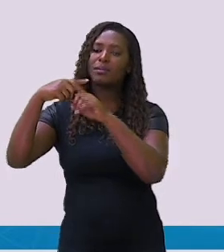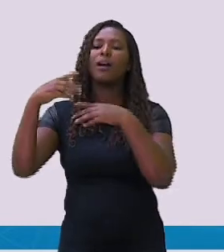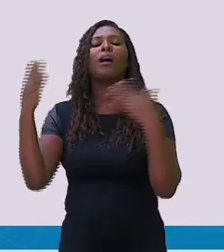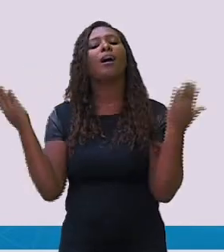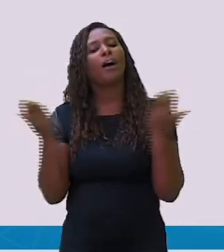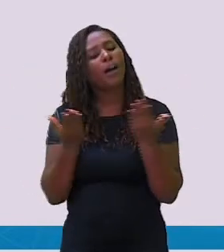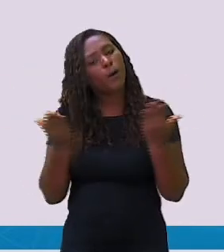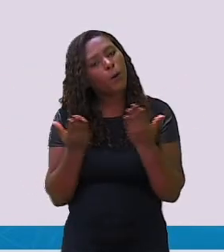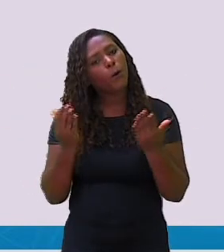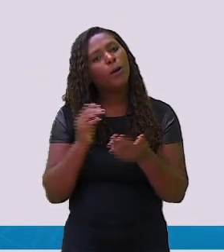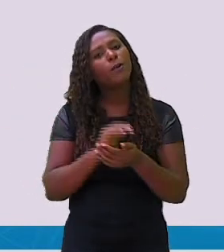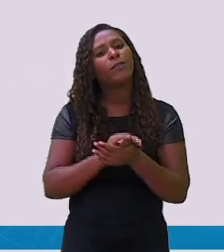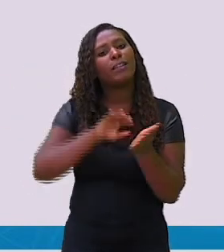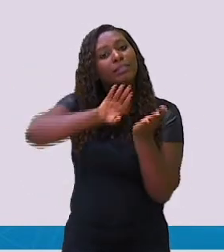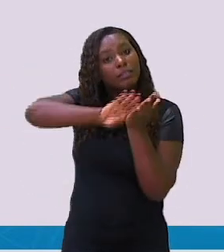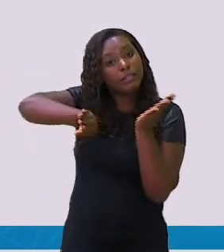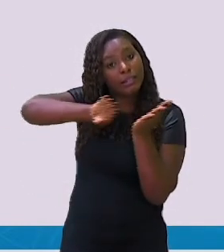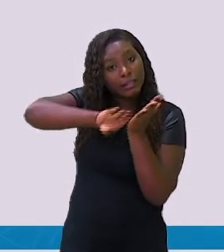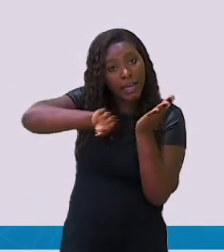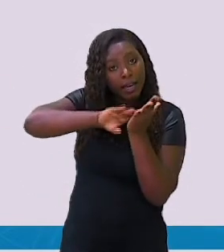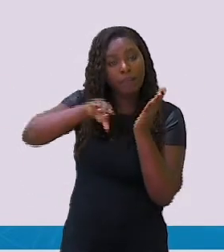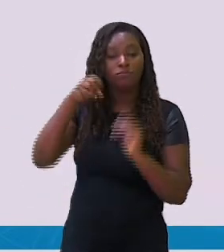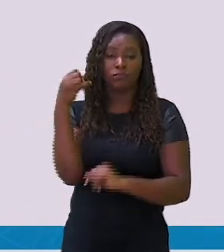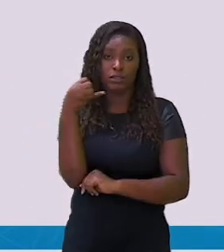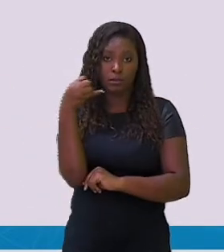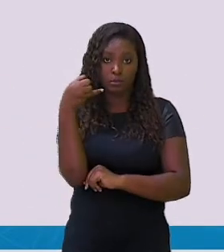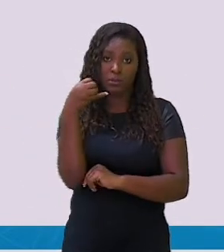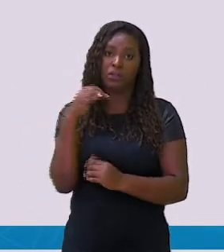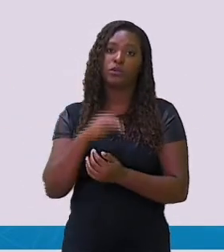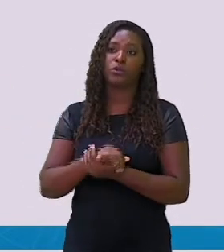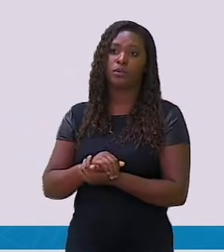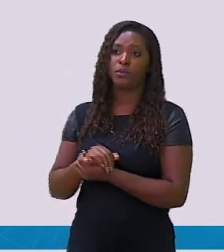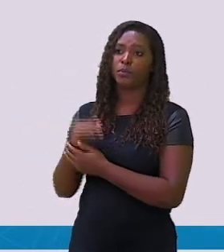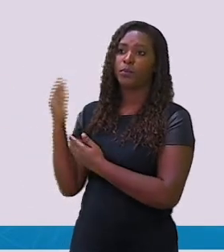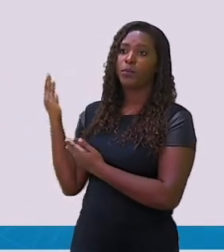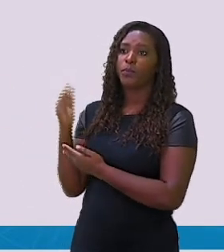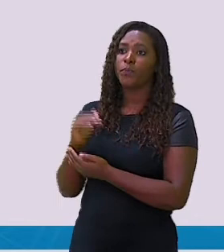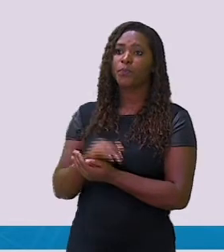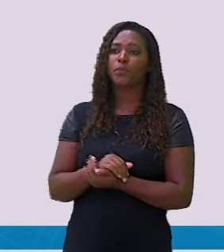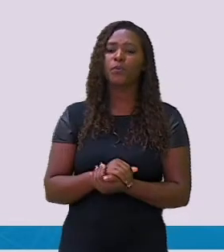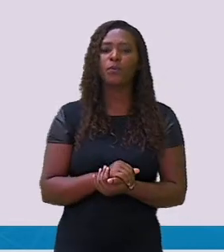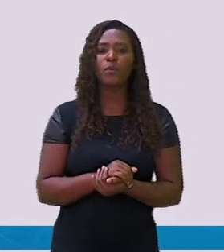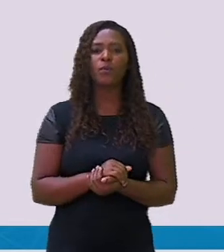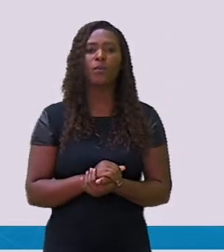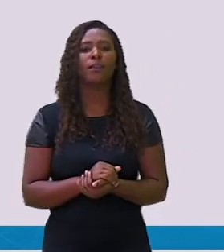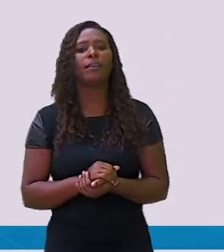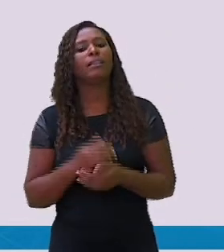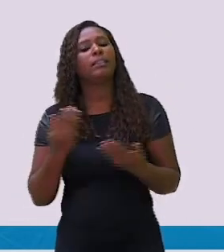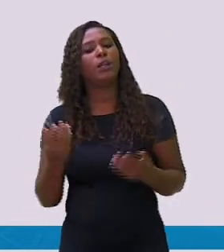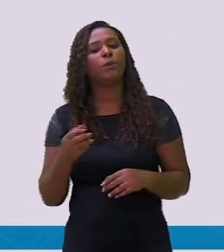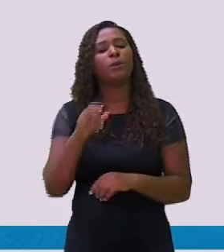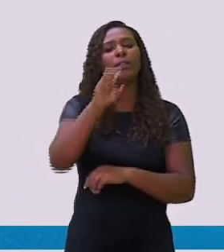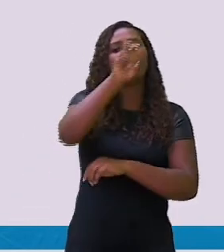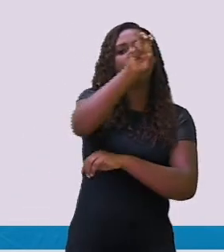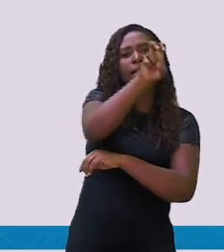subtrair Então nós vamos fazer essa subtração aqui que é o